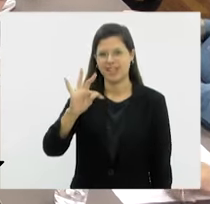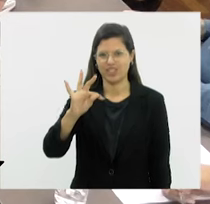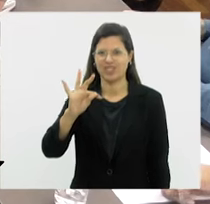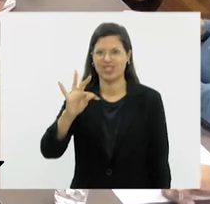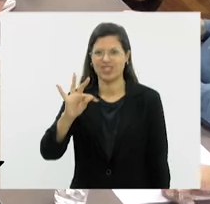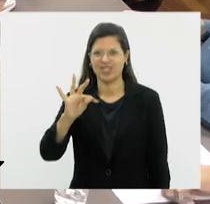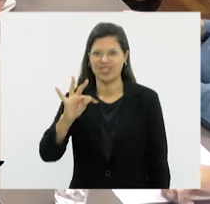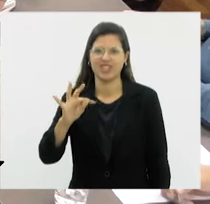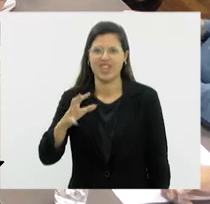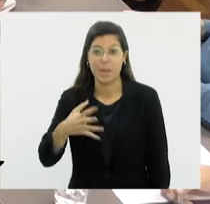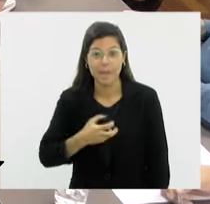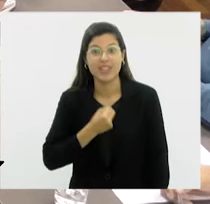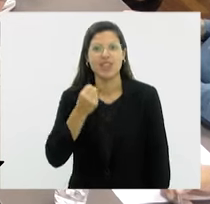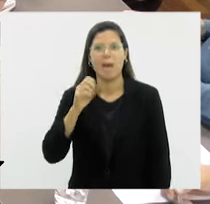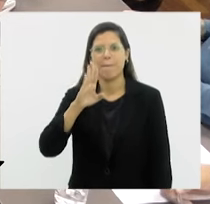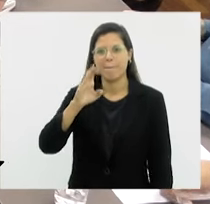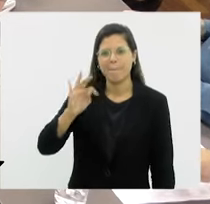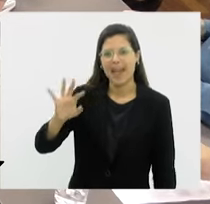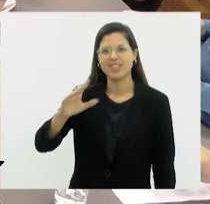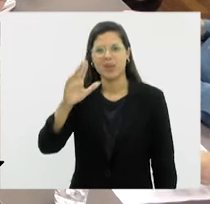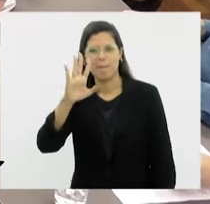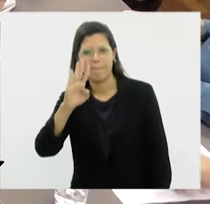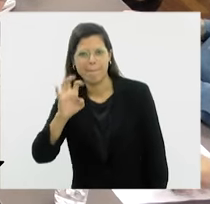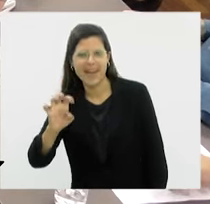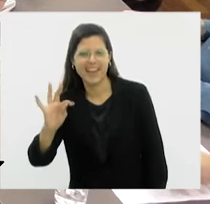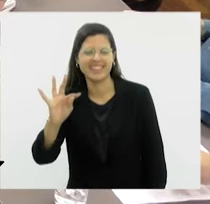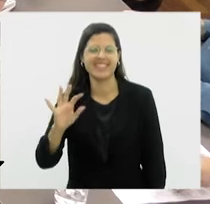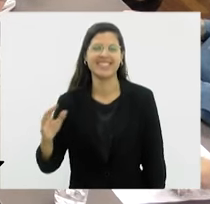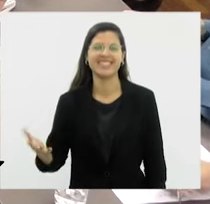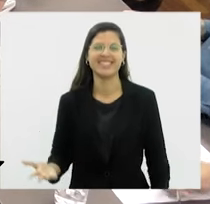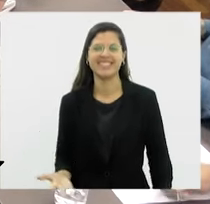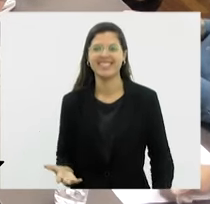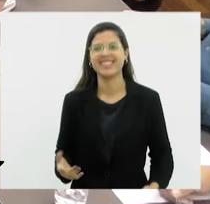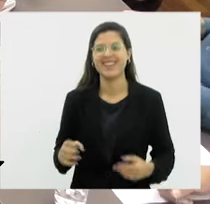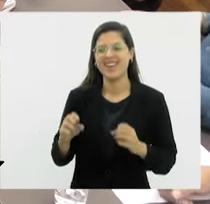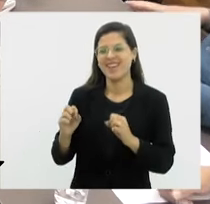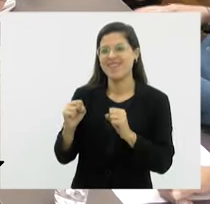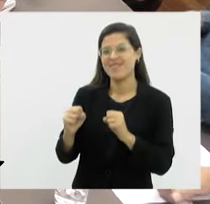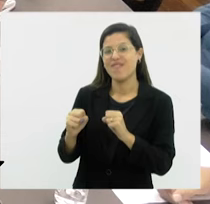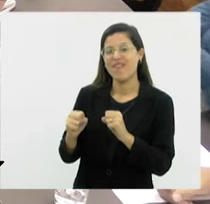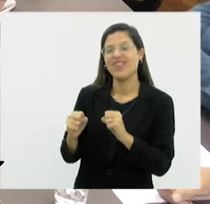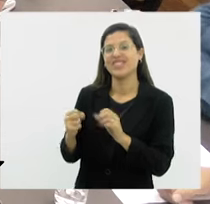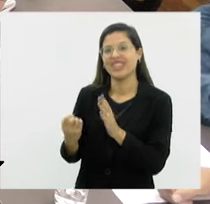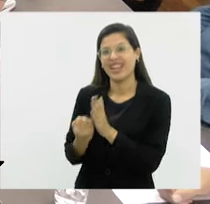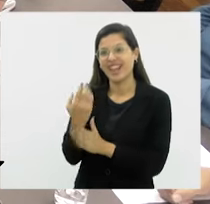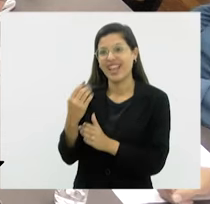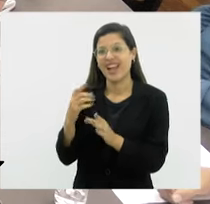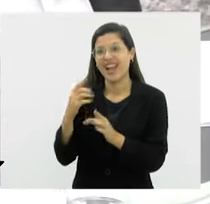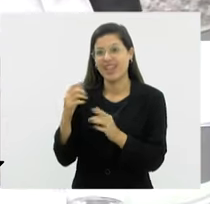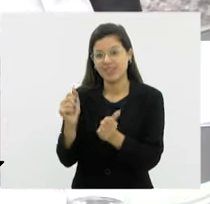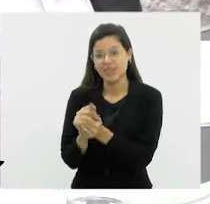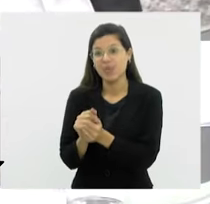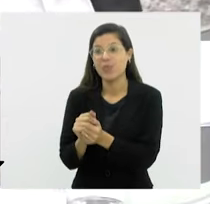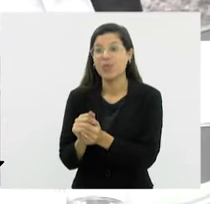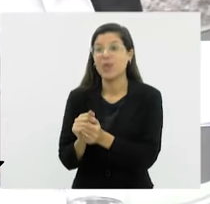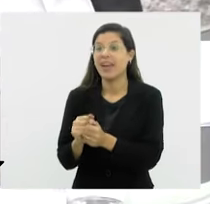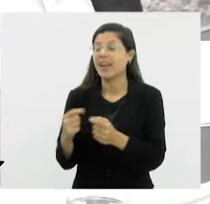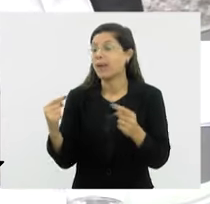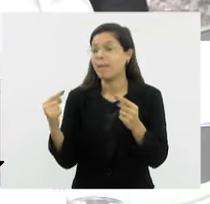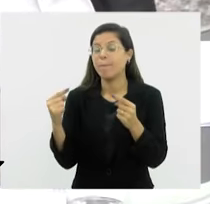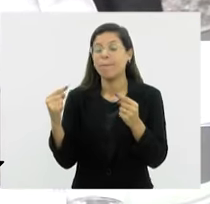impressionante. Pum, bet tudo. Vossa Excelência pode ser coautor numa lei de minha autoria que proíbe patrocínio,